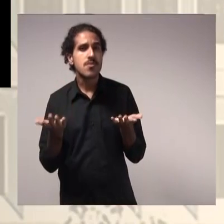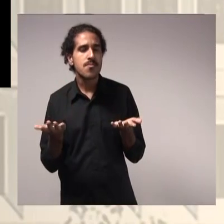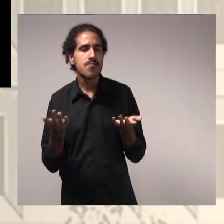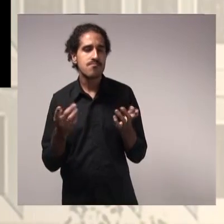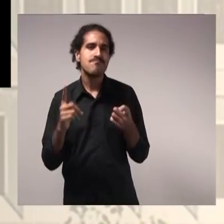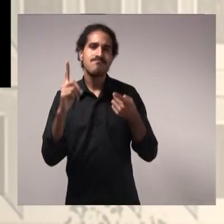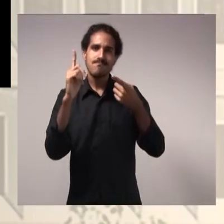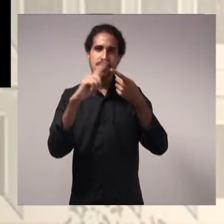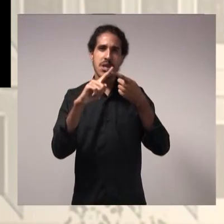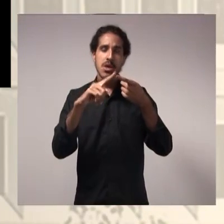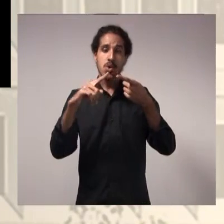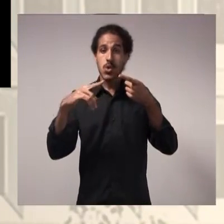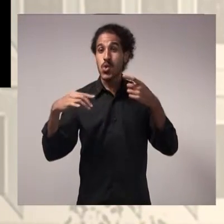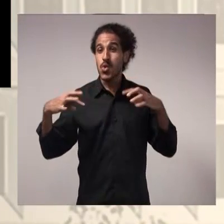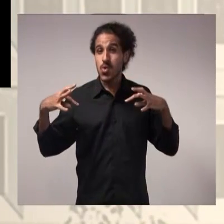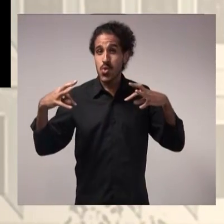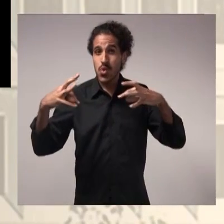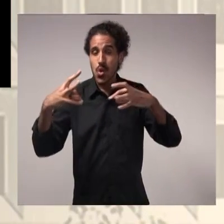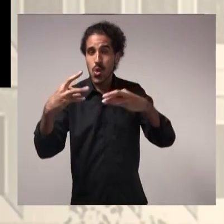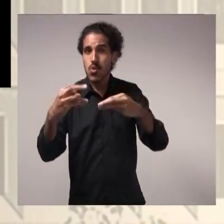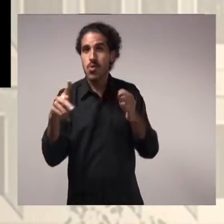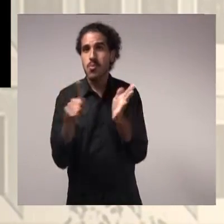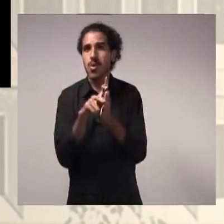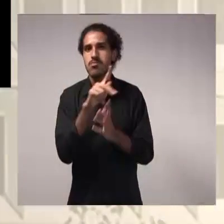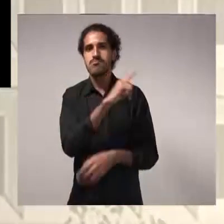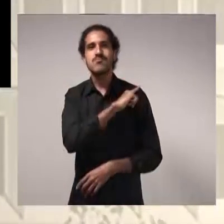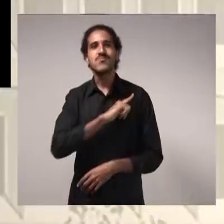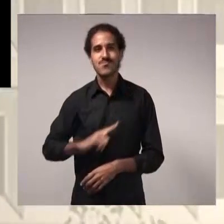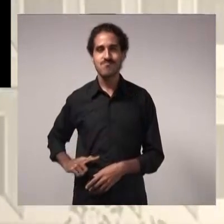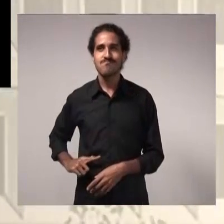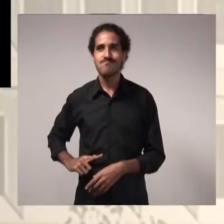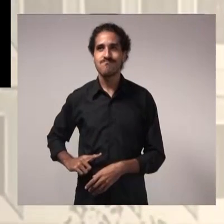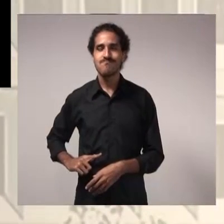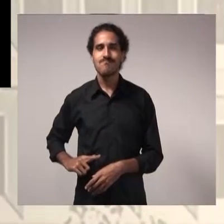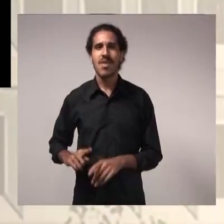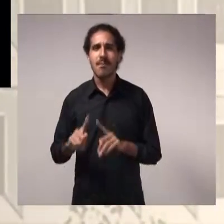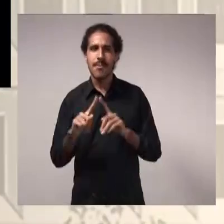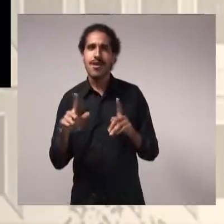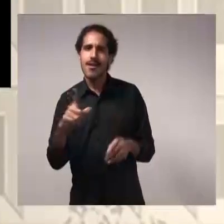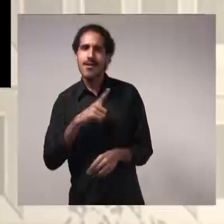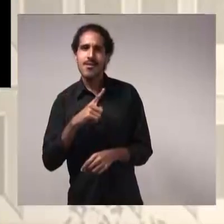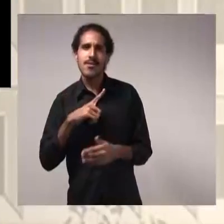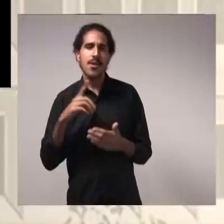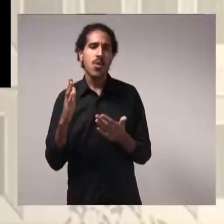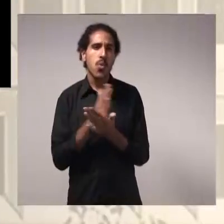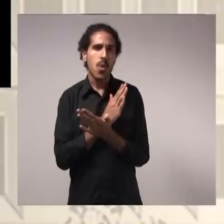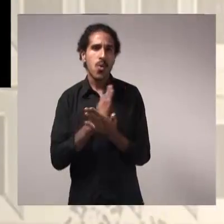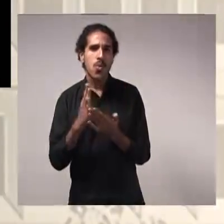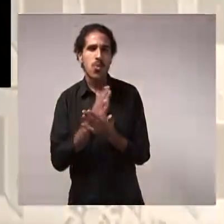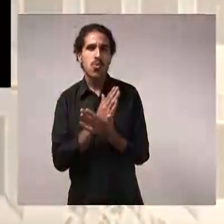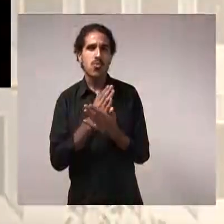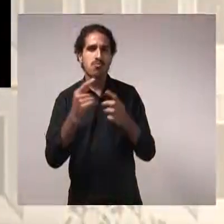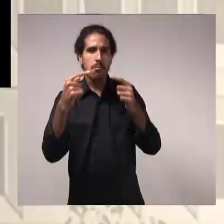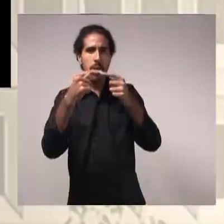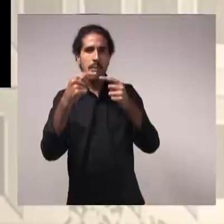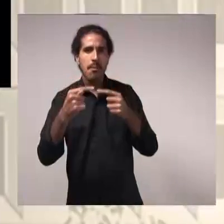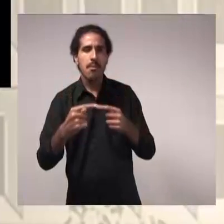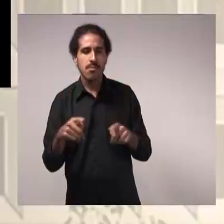que são todos edifícios públicos. Tá? Mas eles têm outros predicados que eu vou falar para